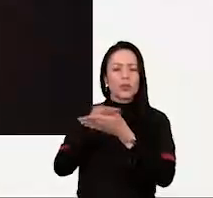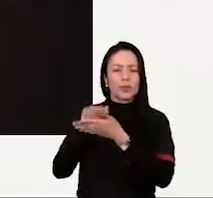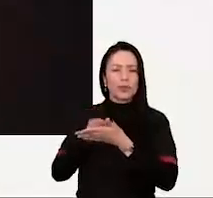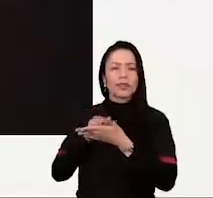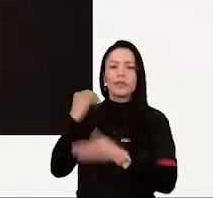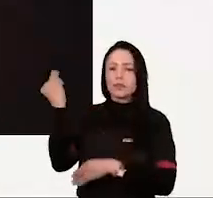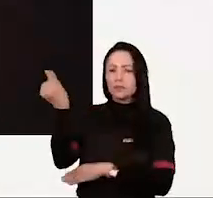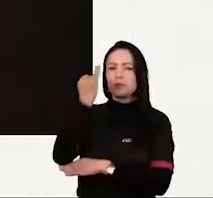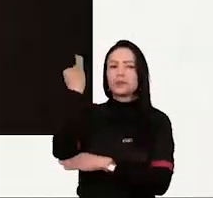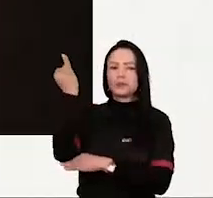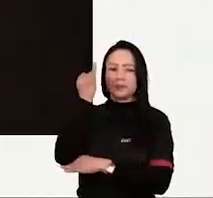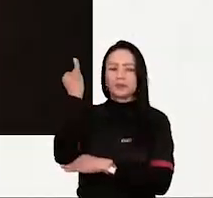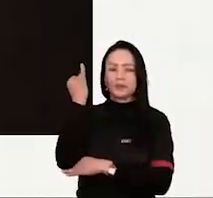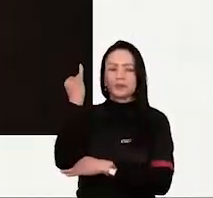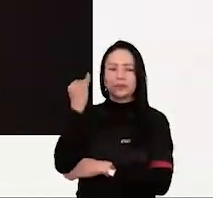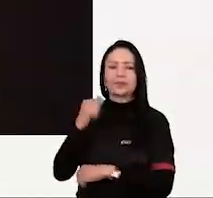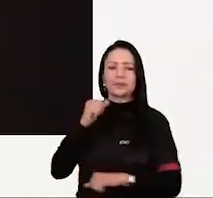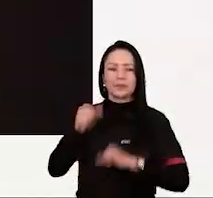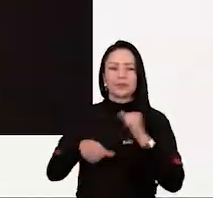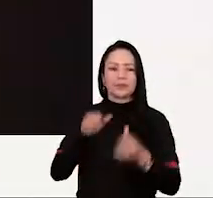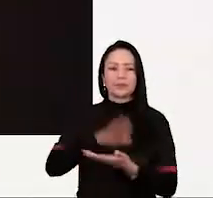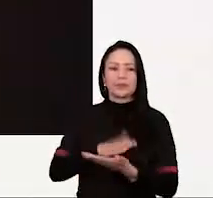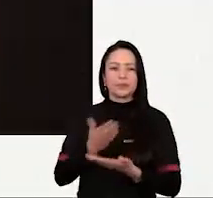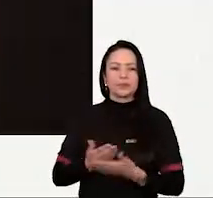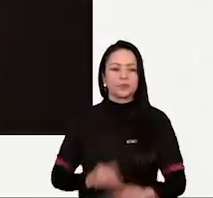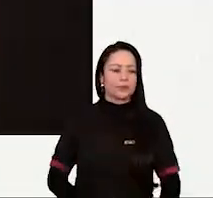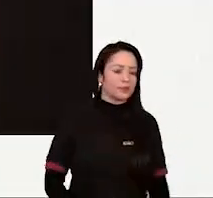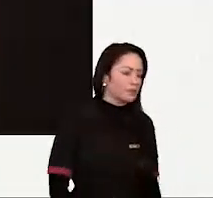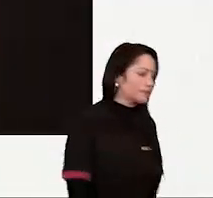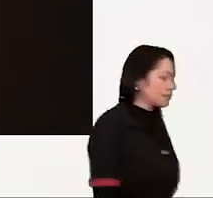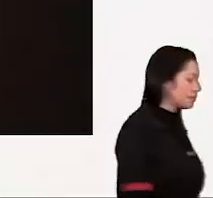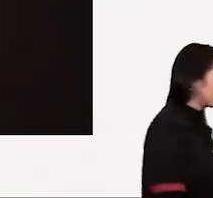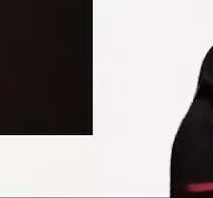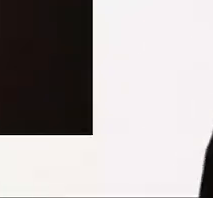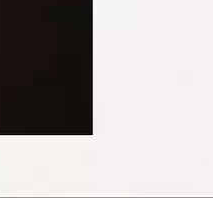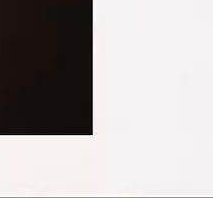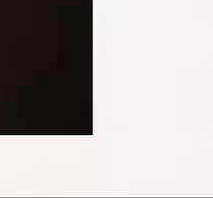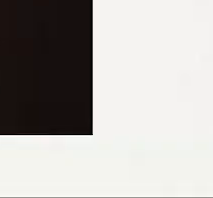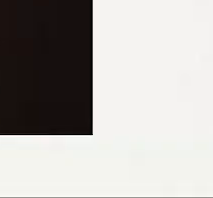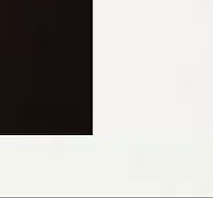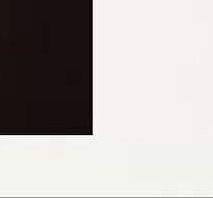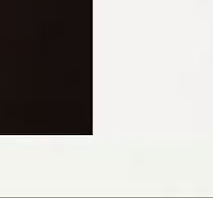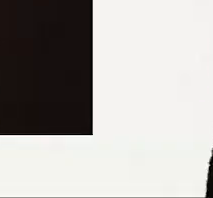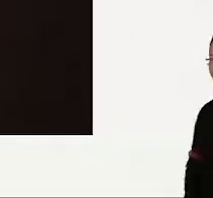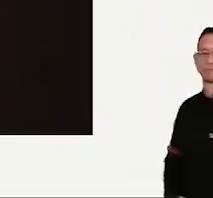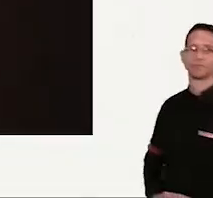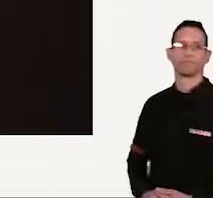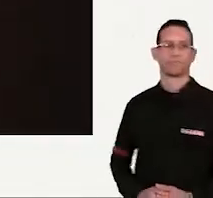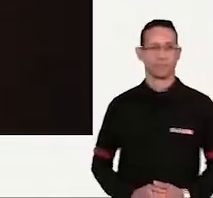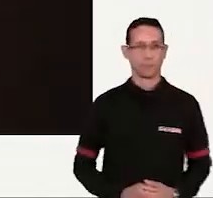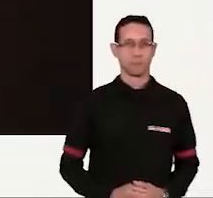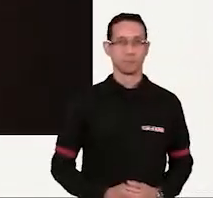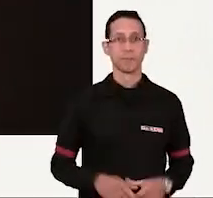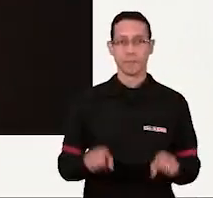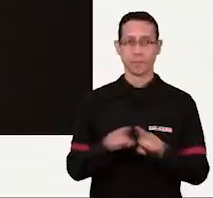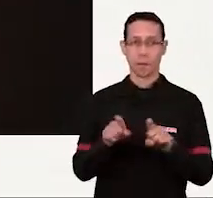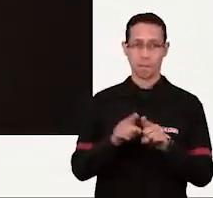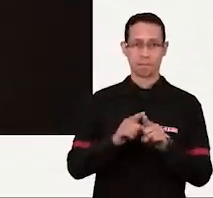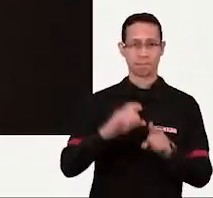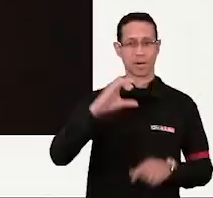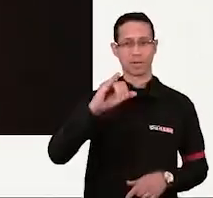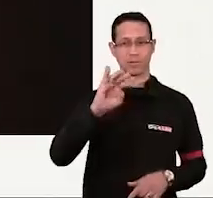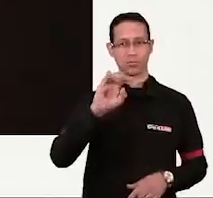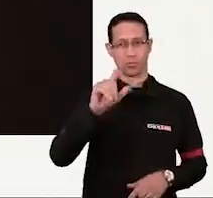É importante não só coletar para a cultura antibiograma, mas fazer a citologia também dessa orelha média, como já